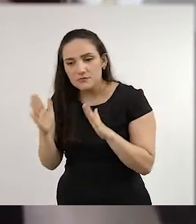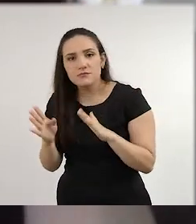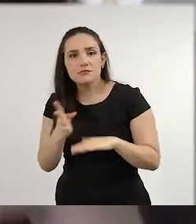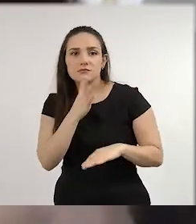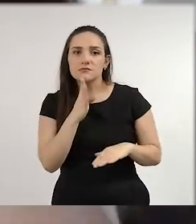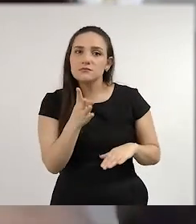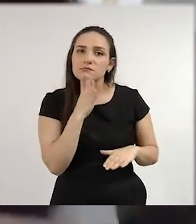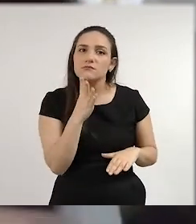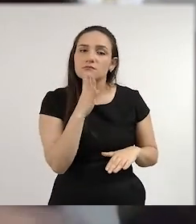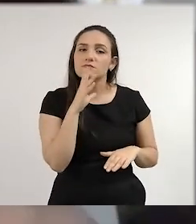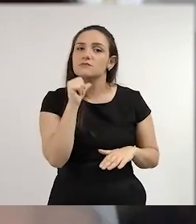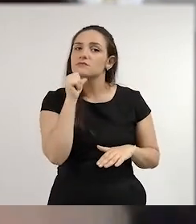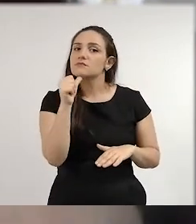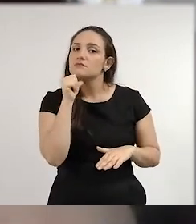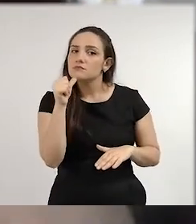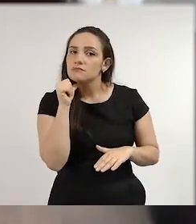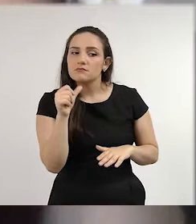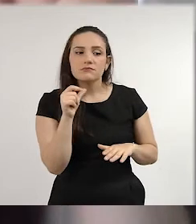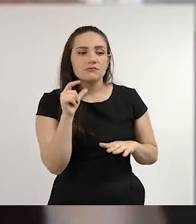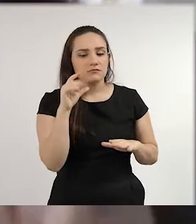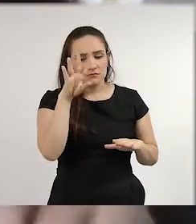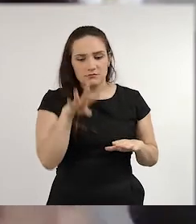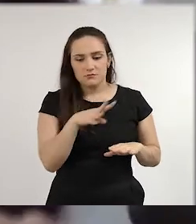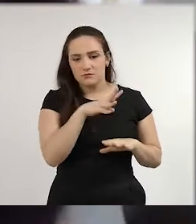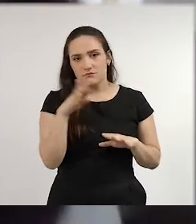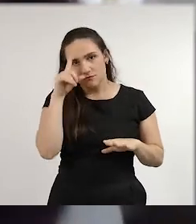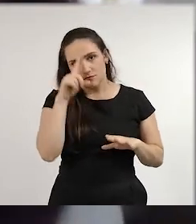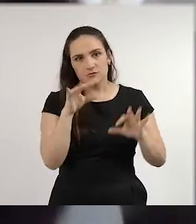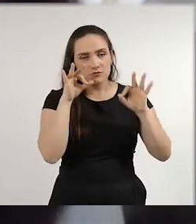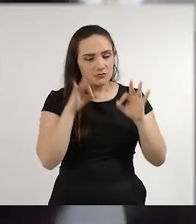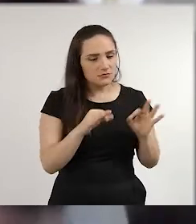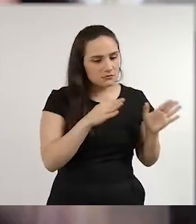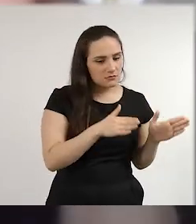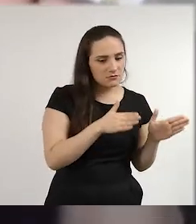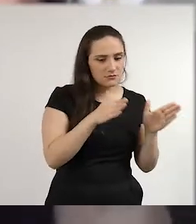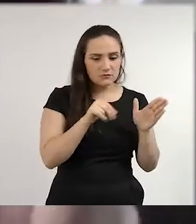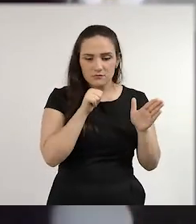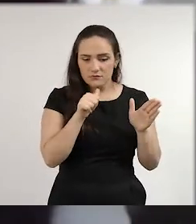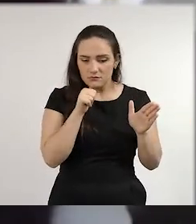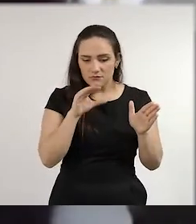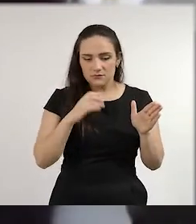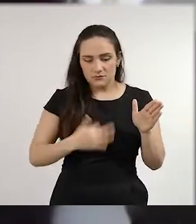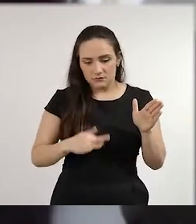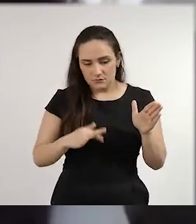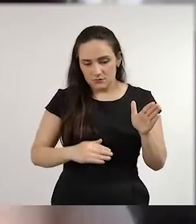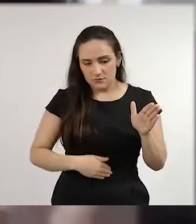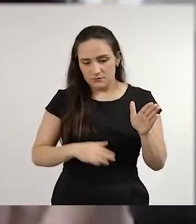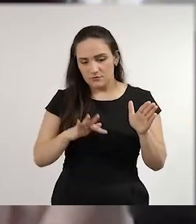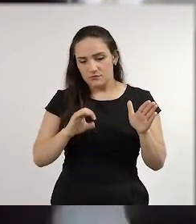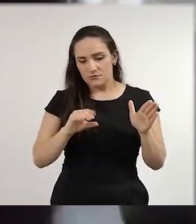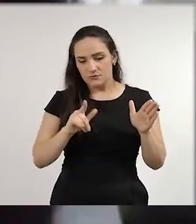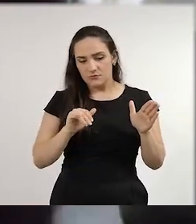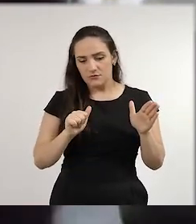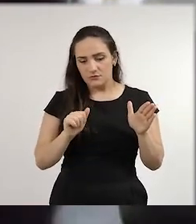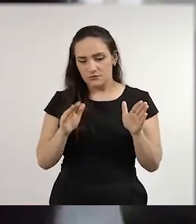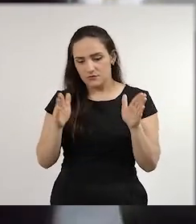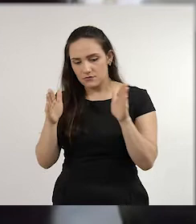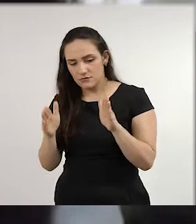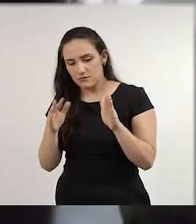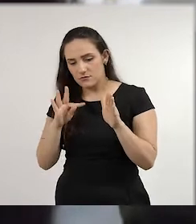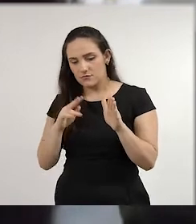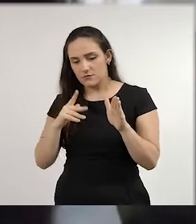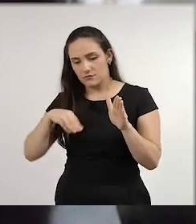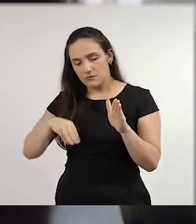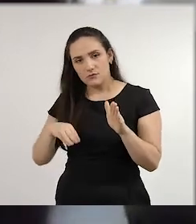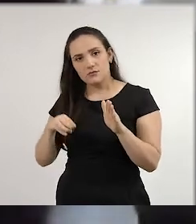que é ciclo menstrual, saber o que é ovulação, saber o que é cólica, saber o que é TPM, e